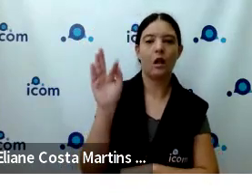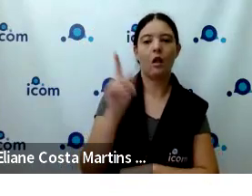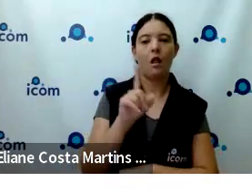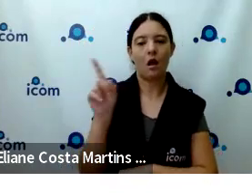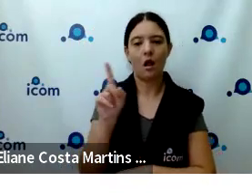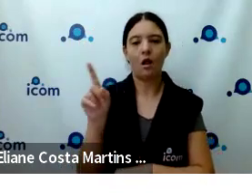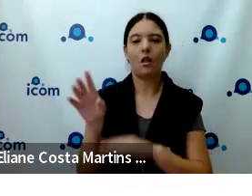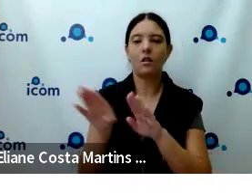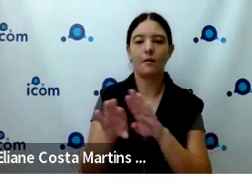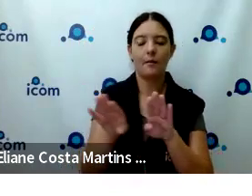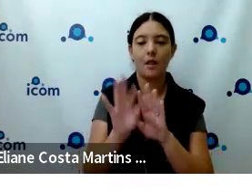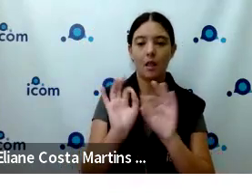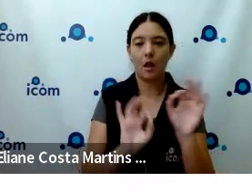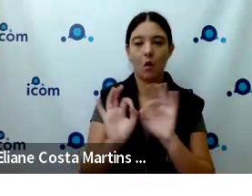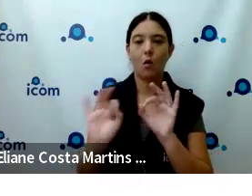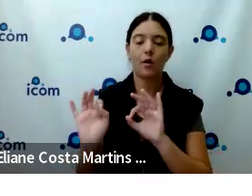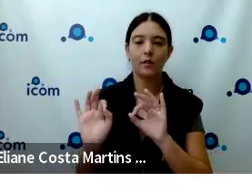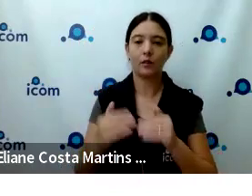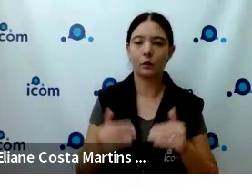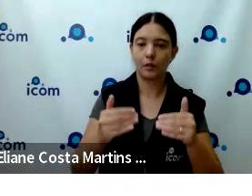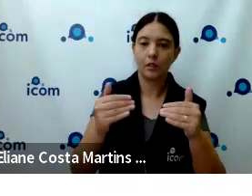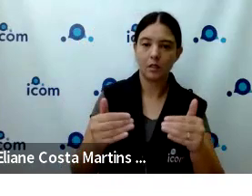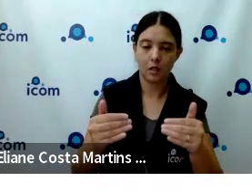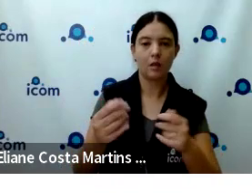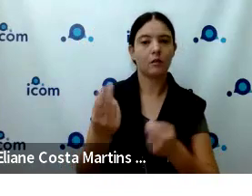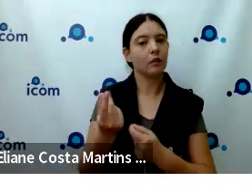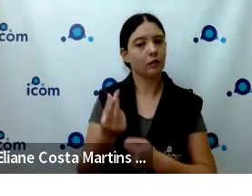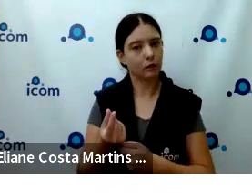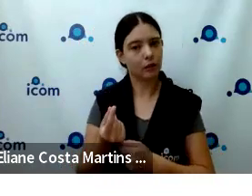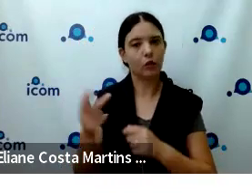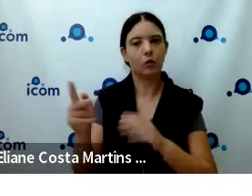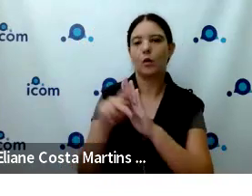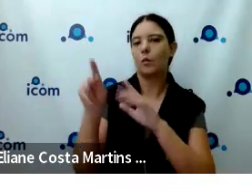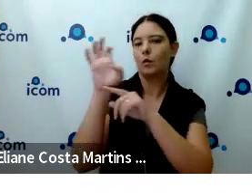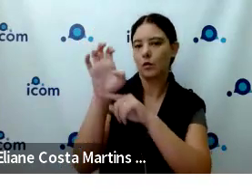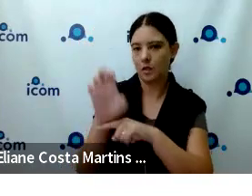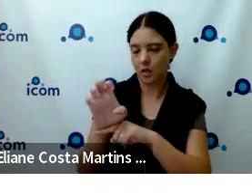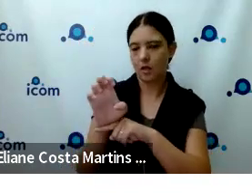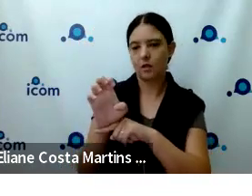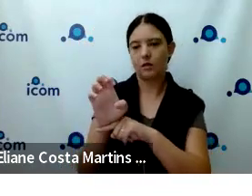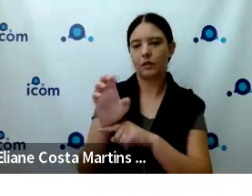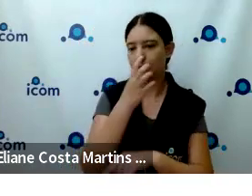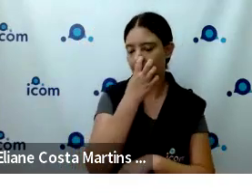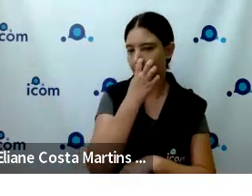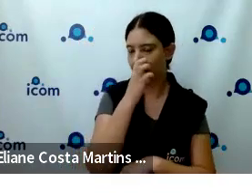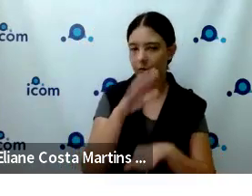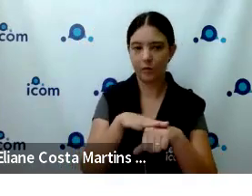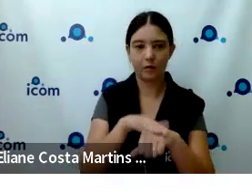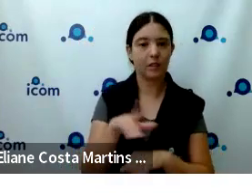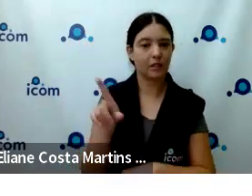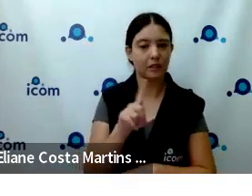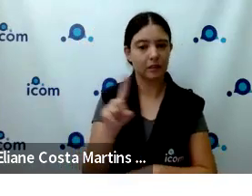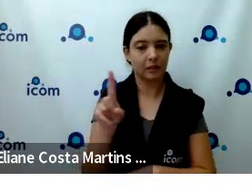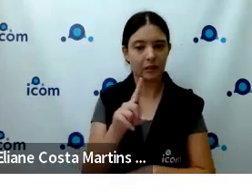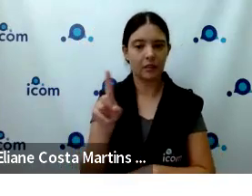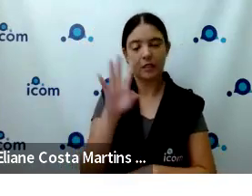dá ordem aos Ministérios das Finanças dos Estados para não aplicarem